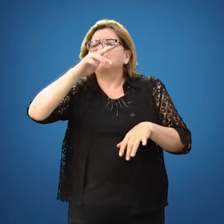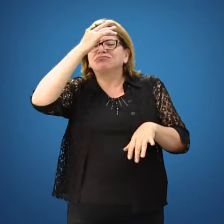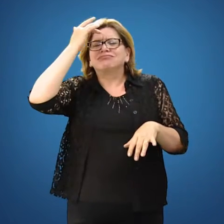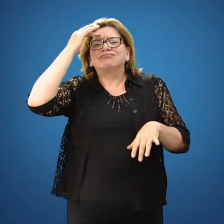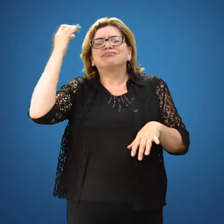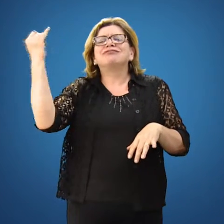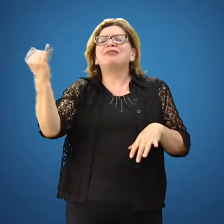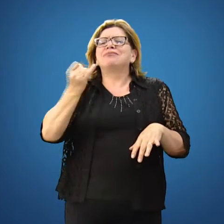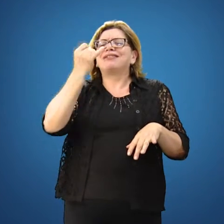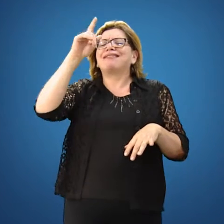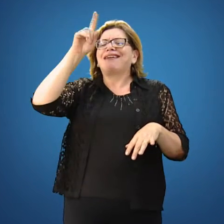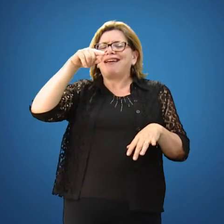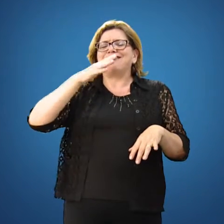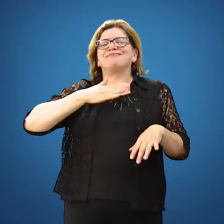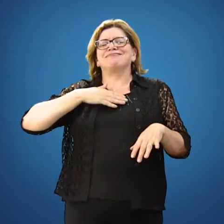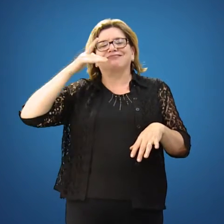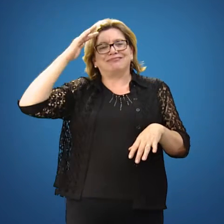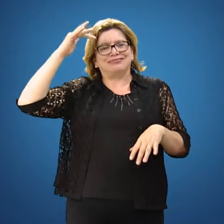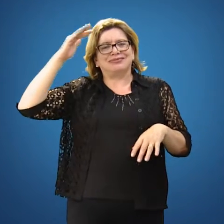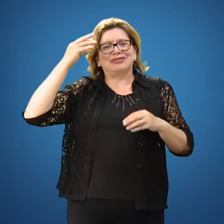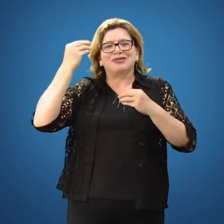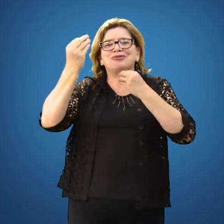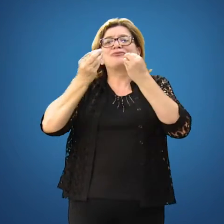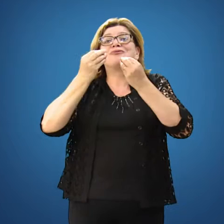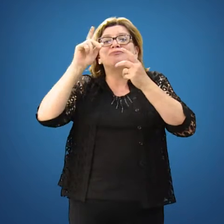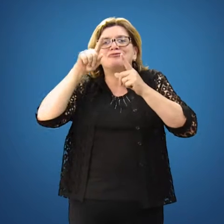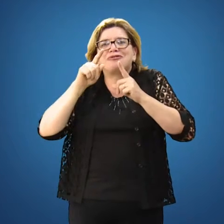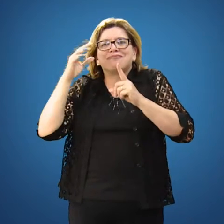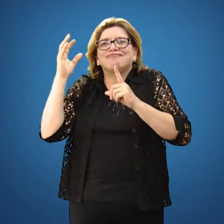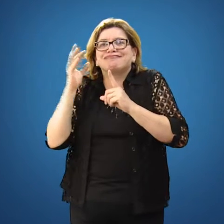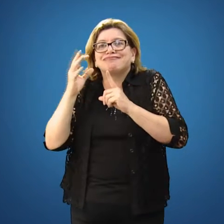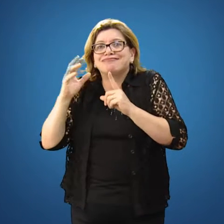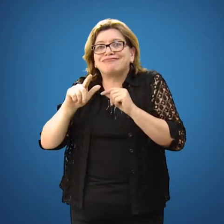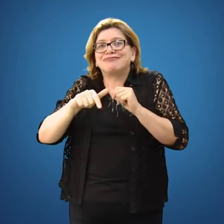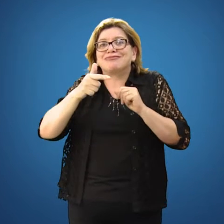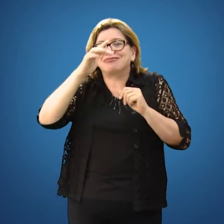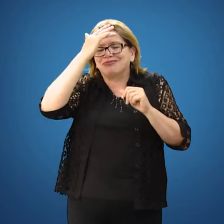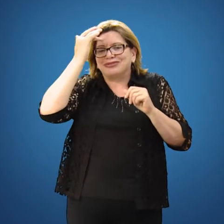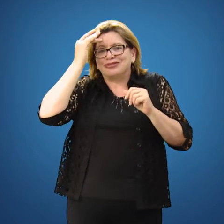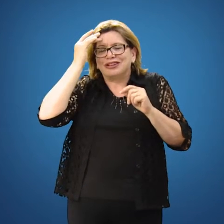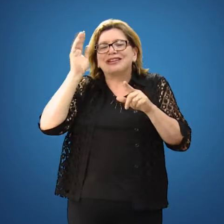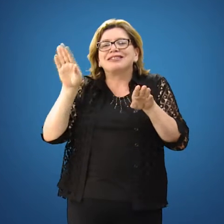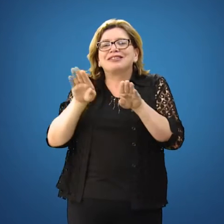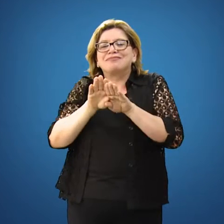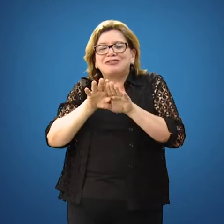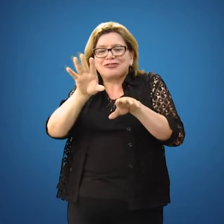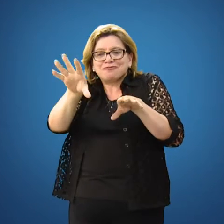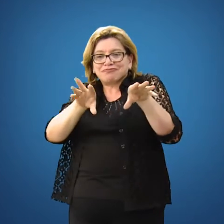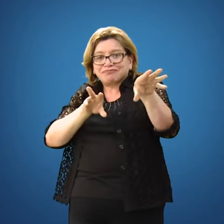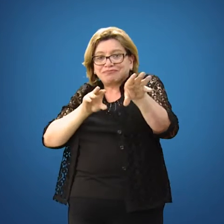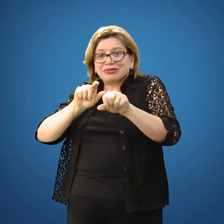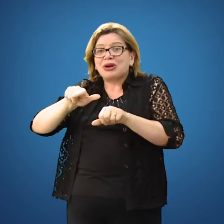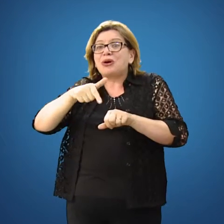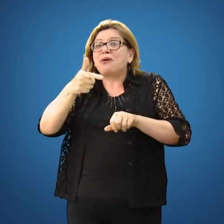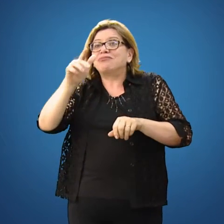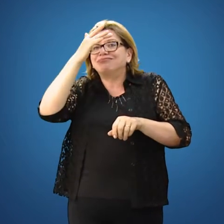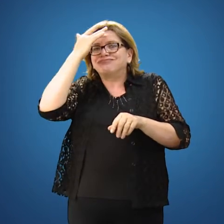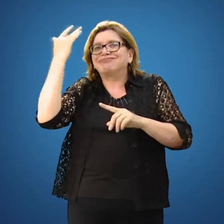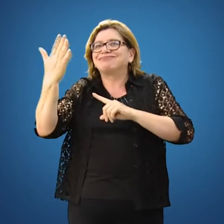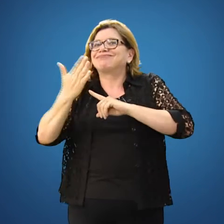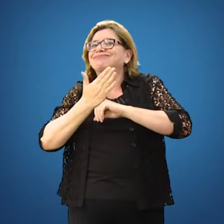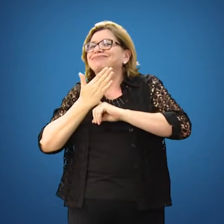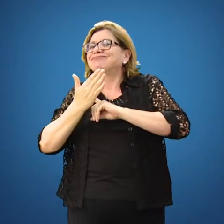sua capacidade de realizá-lo com a finalidade de atrair novos colaboradores, né? Então, a liderança ela se